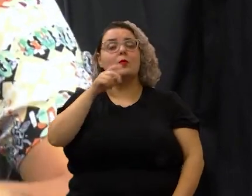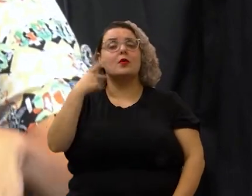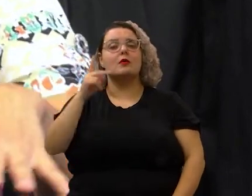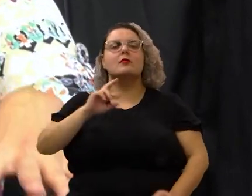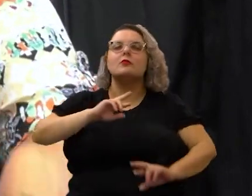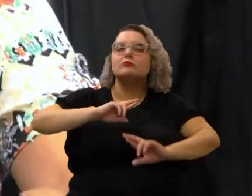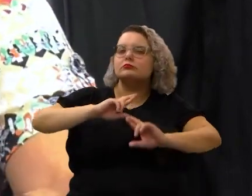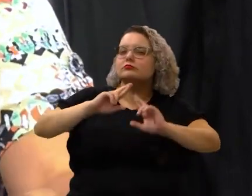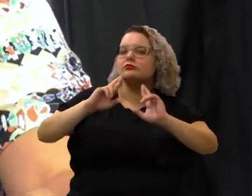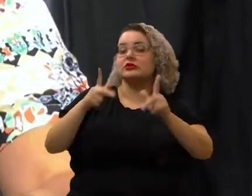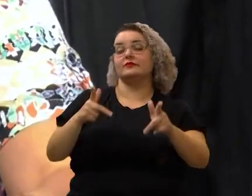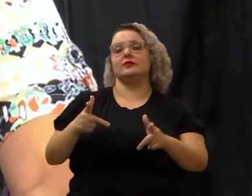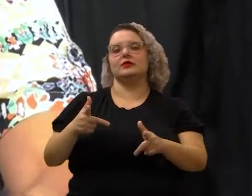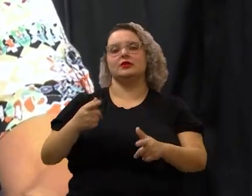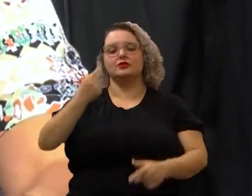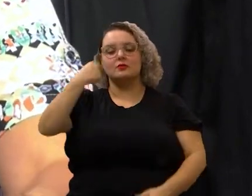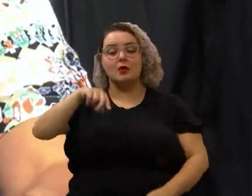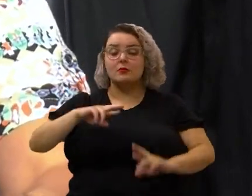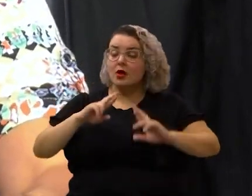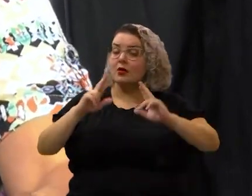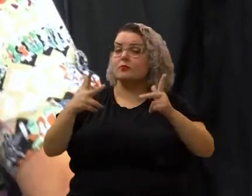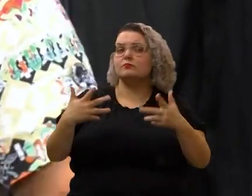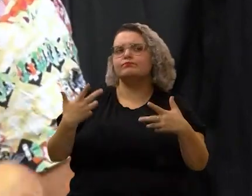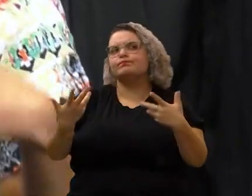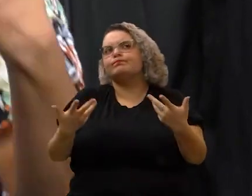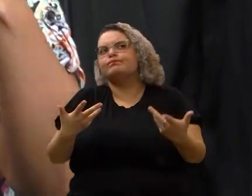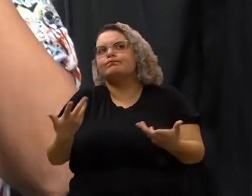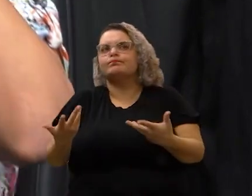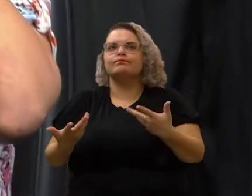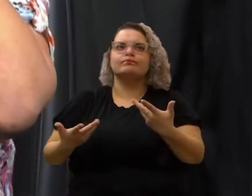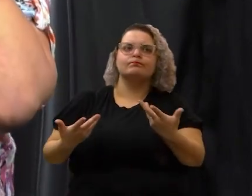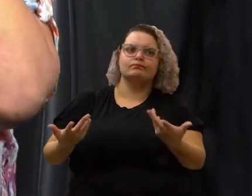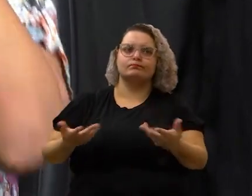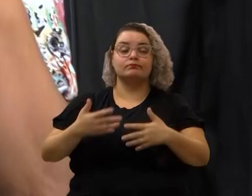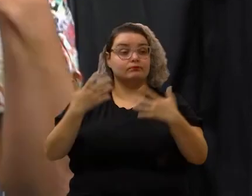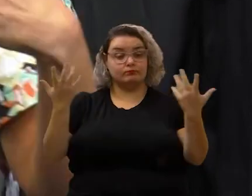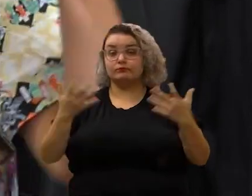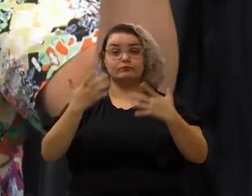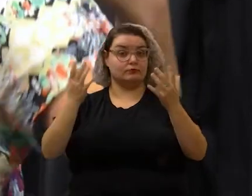mulheres vereadoras com uma outra cara. Certo. Né, com uma cara mais